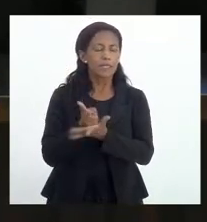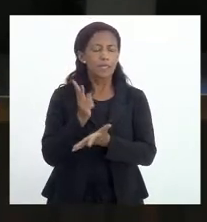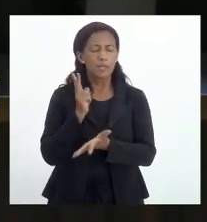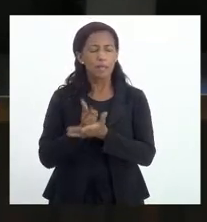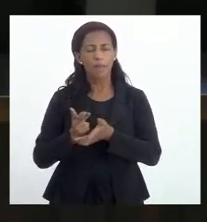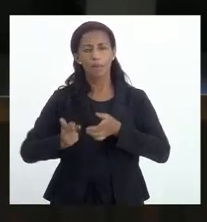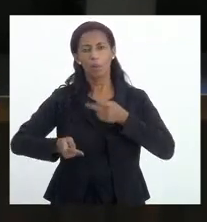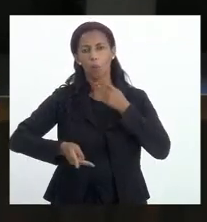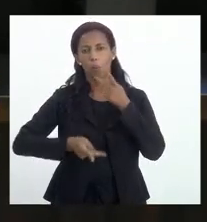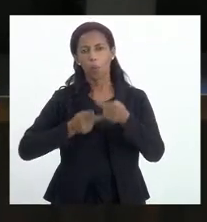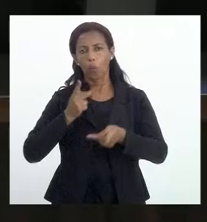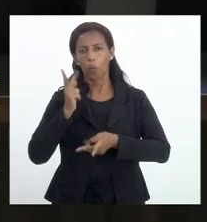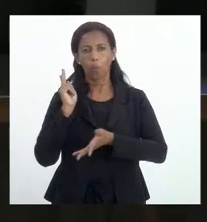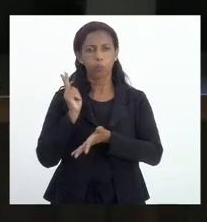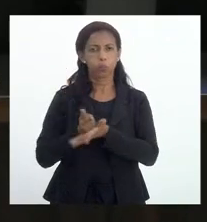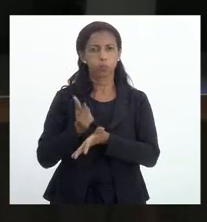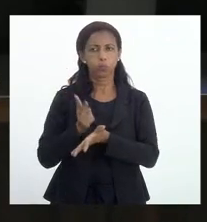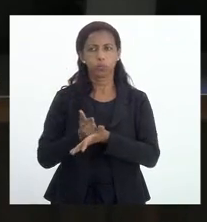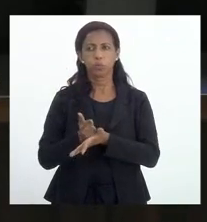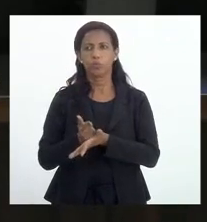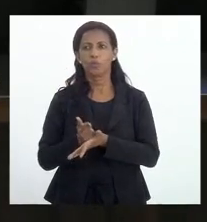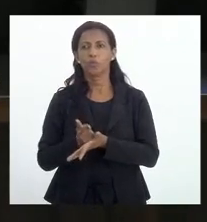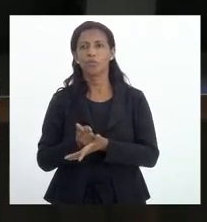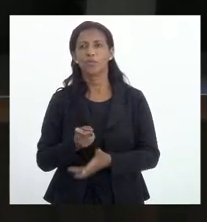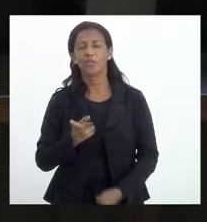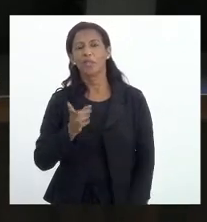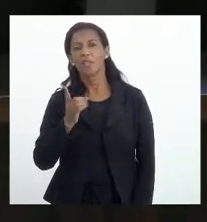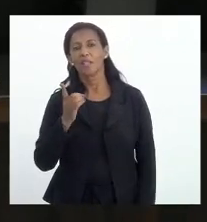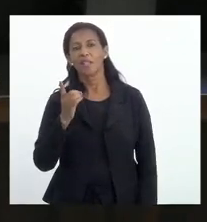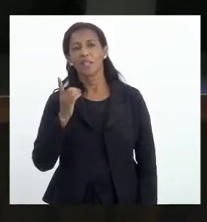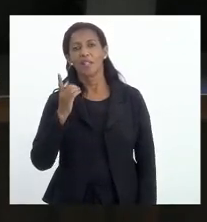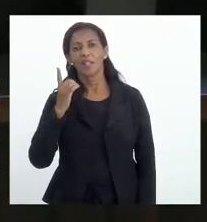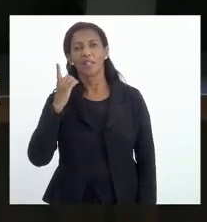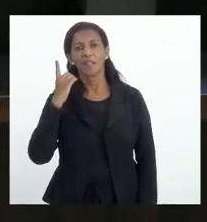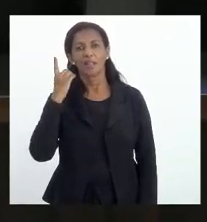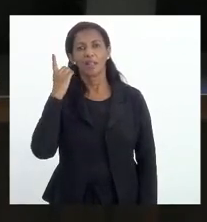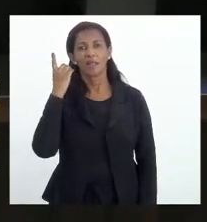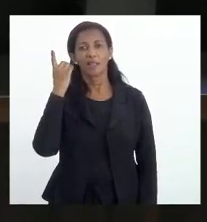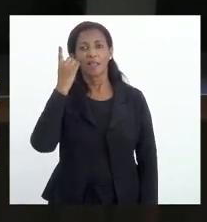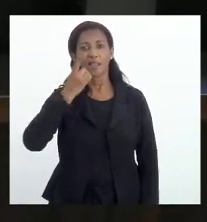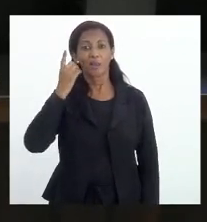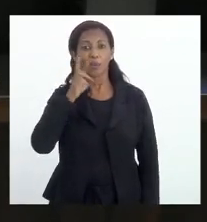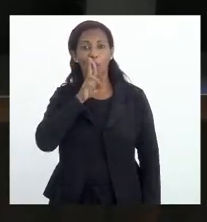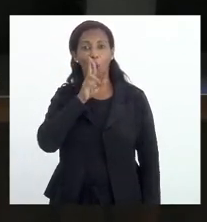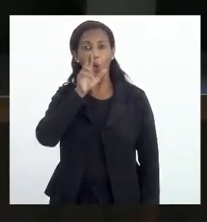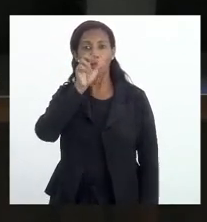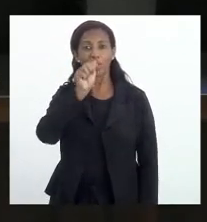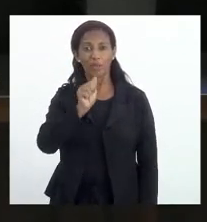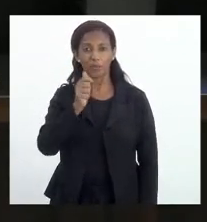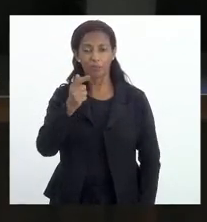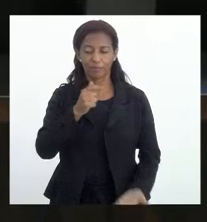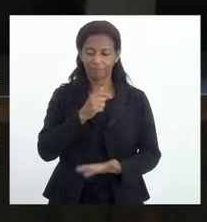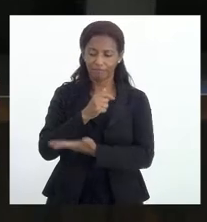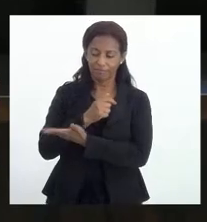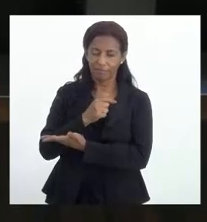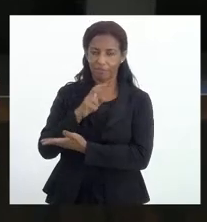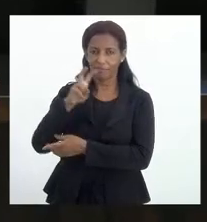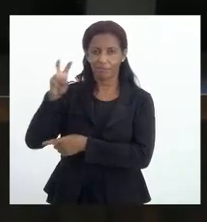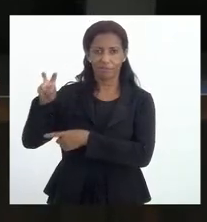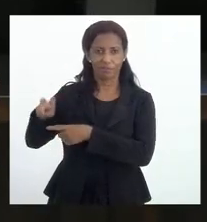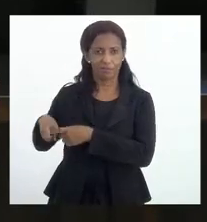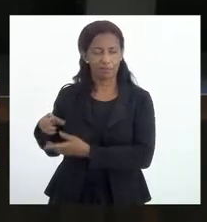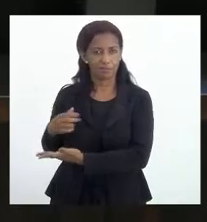citando a lei... Deputado Rodrigo Amorim, por favor, fazer parte aqui da mesa como presidente da Comissão